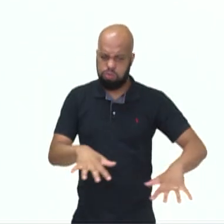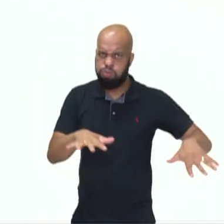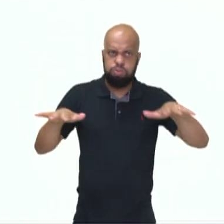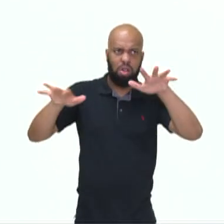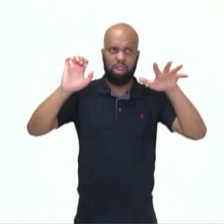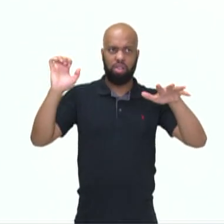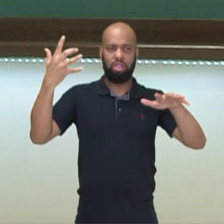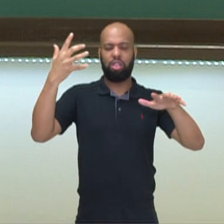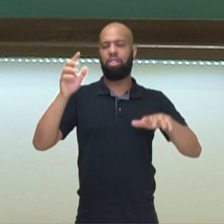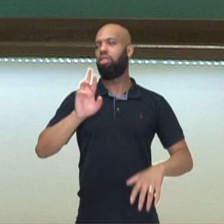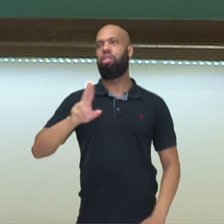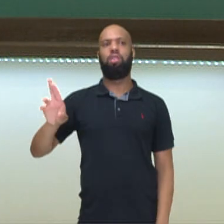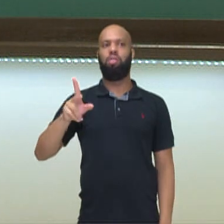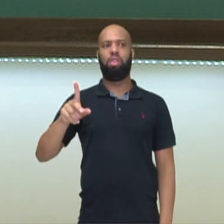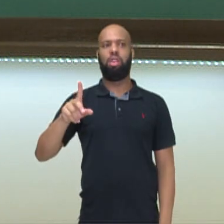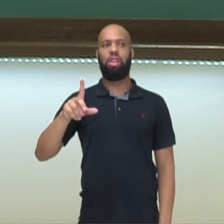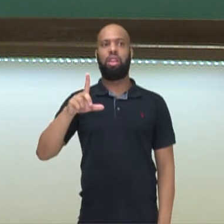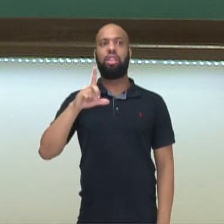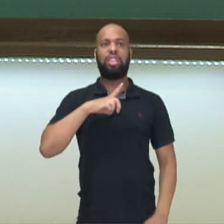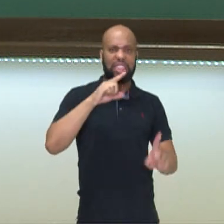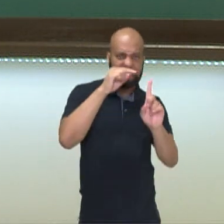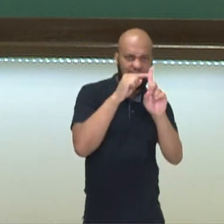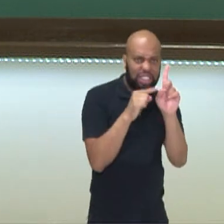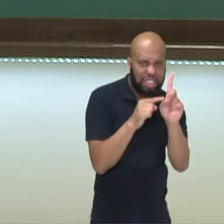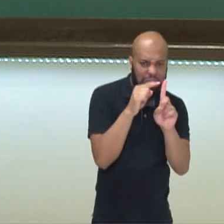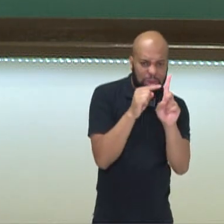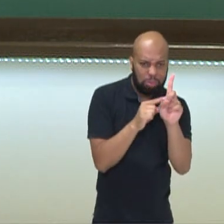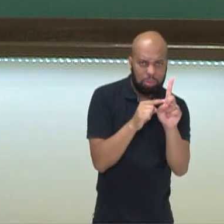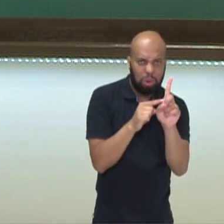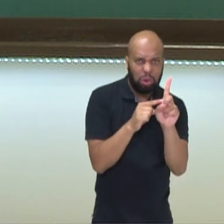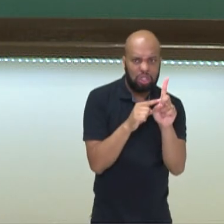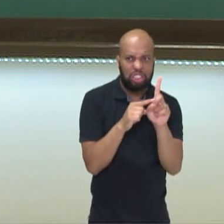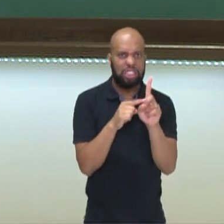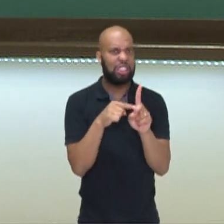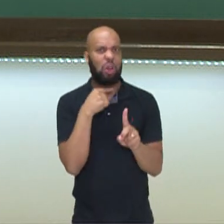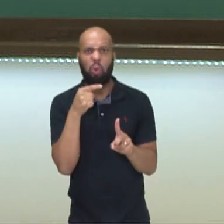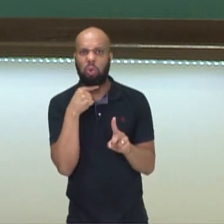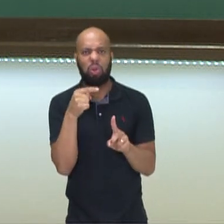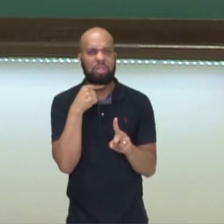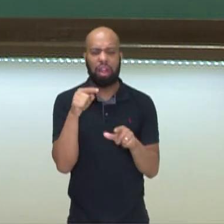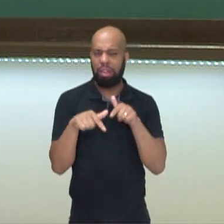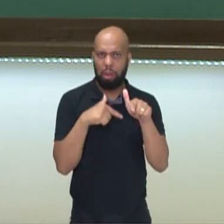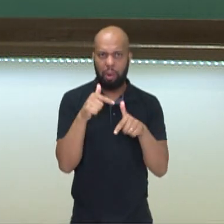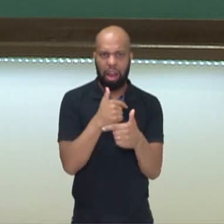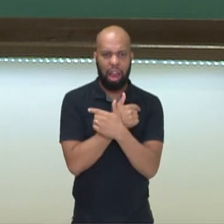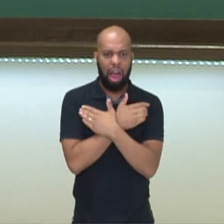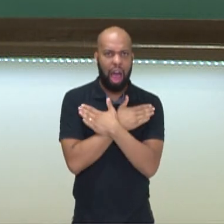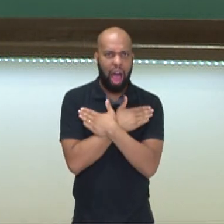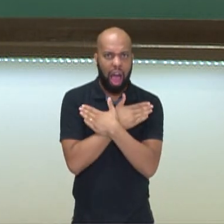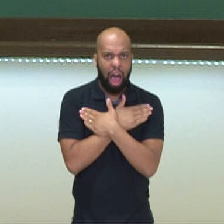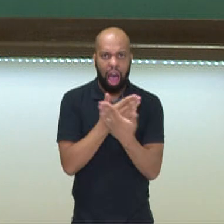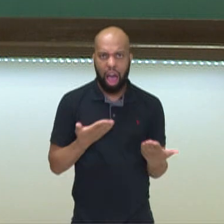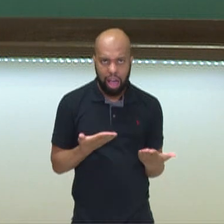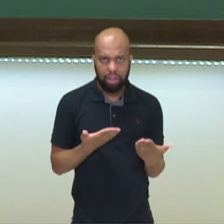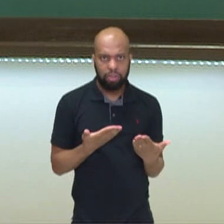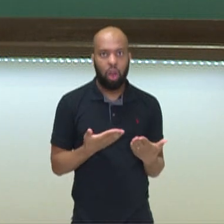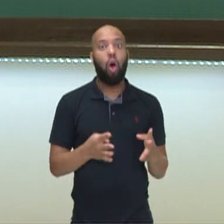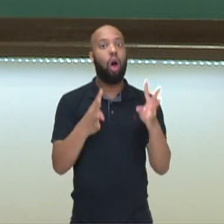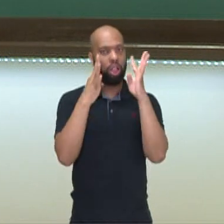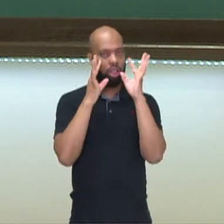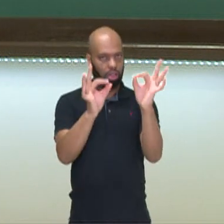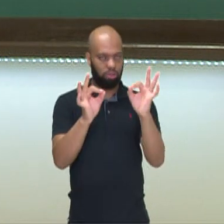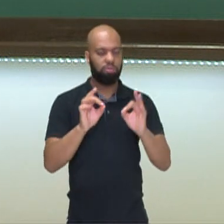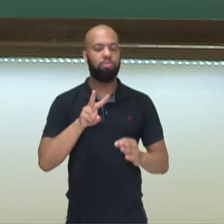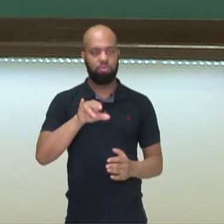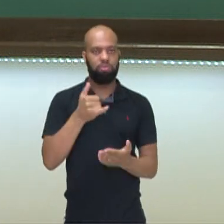de desemprego? Tá, professora, eu sei que tem desemprego, mas tipos? É o que nós vamos estudar hoje. Espero que vocês fiquem bem